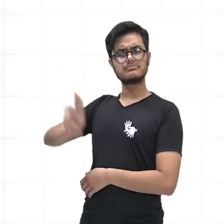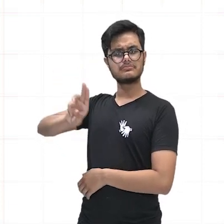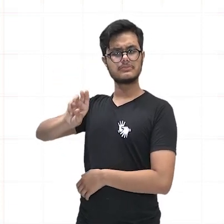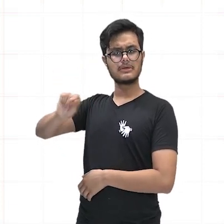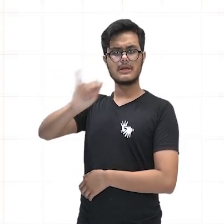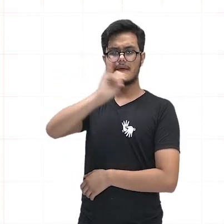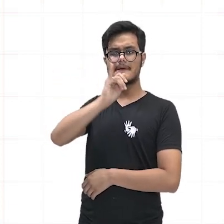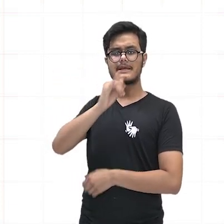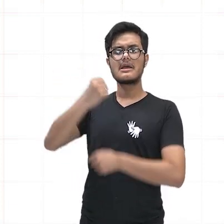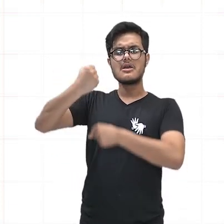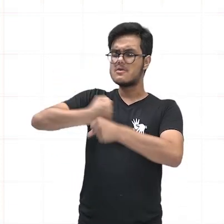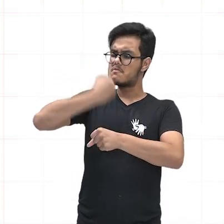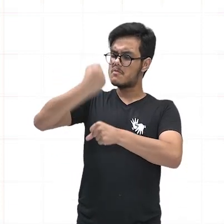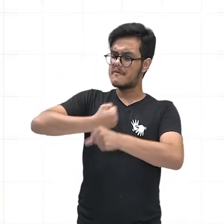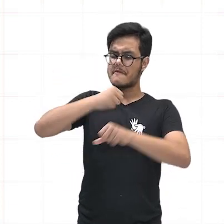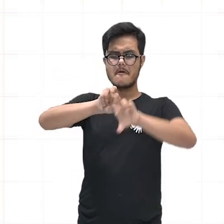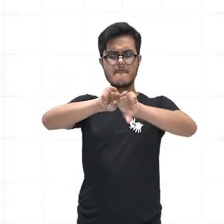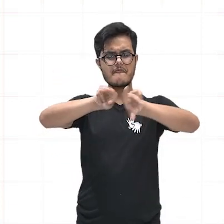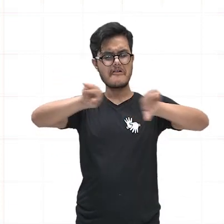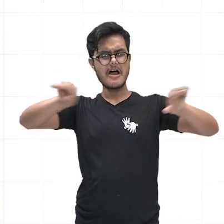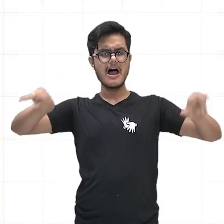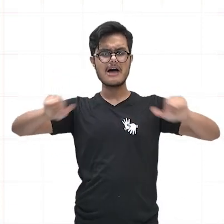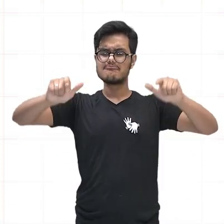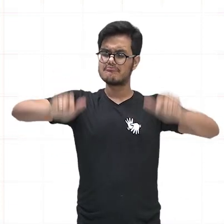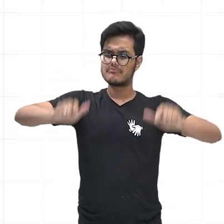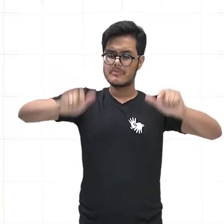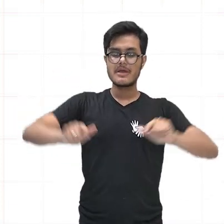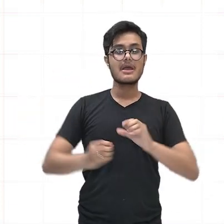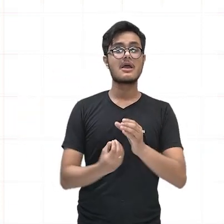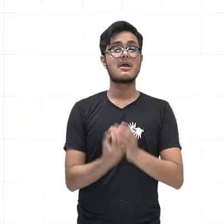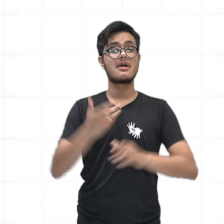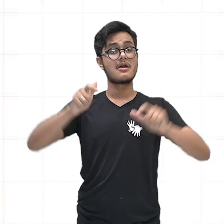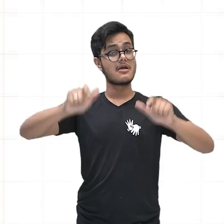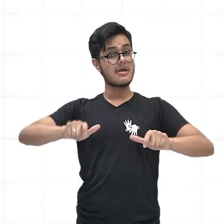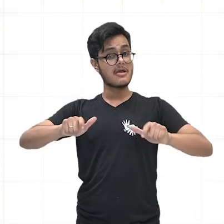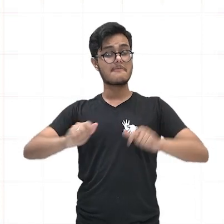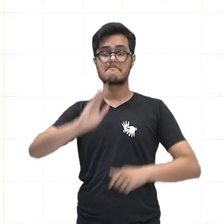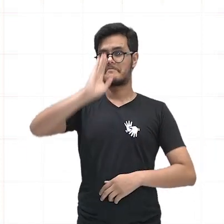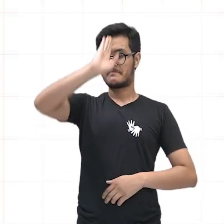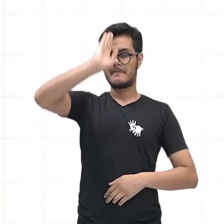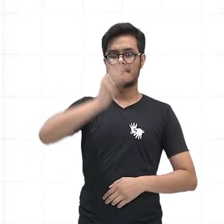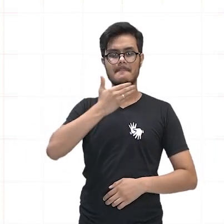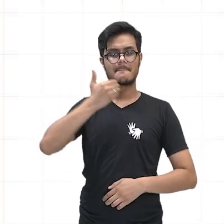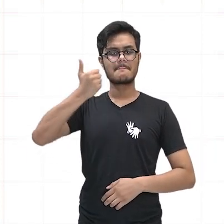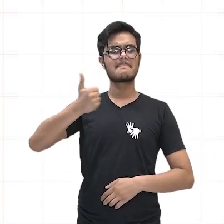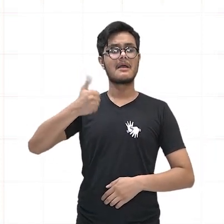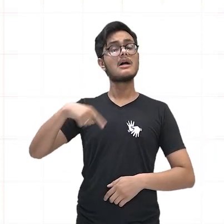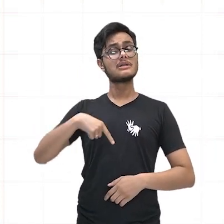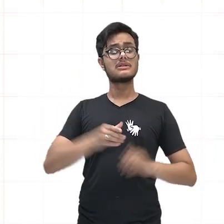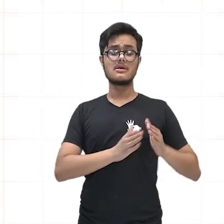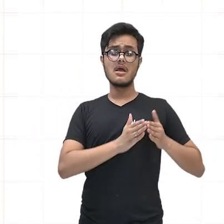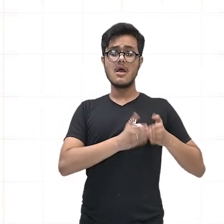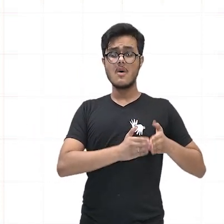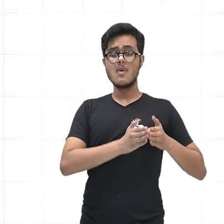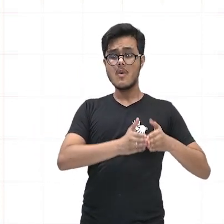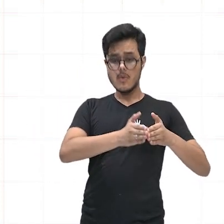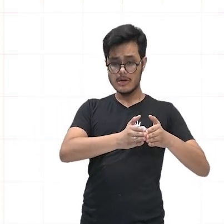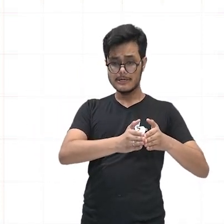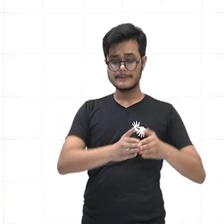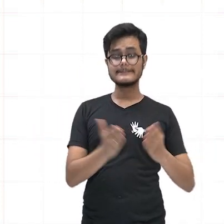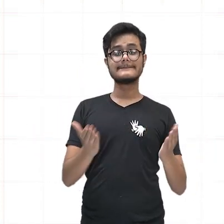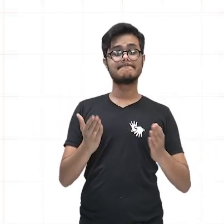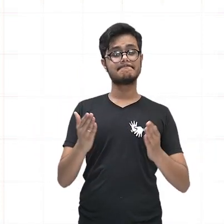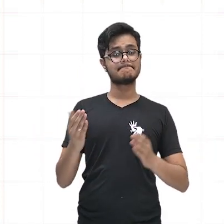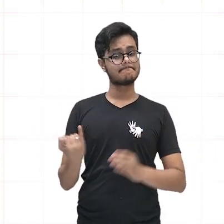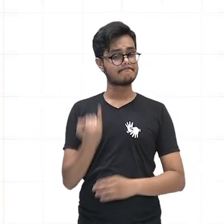construção incluindo a ponte do sublicio e melhorias no porto de Roma entre os seus legados